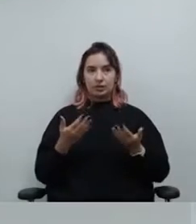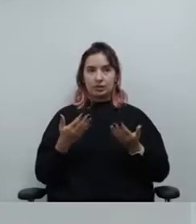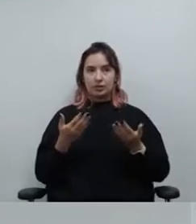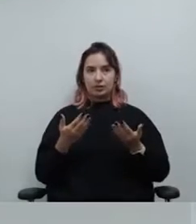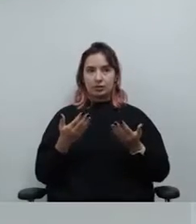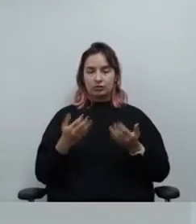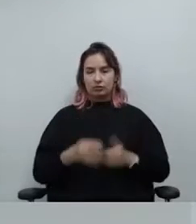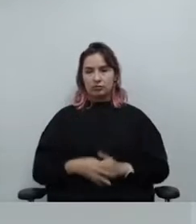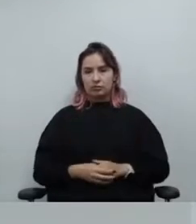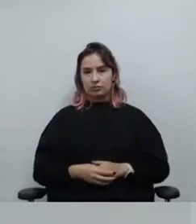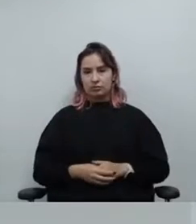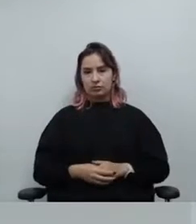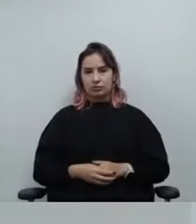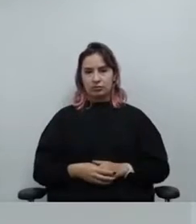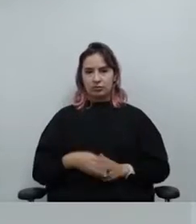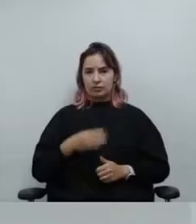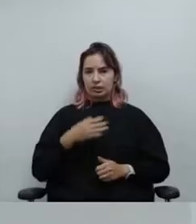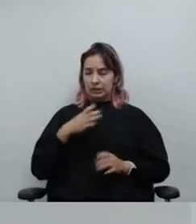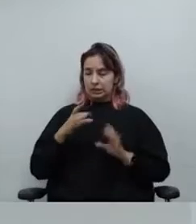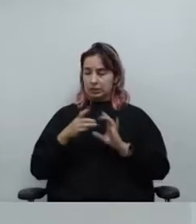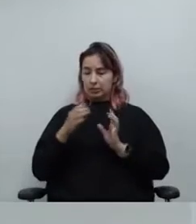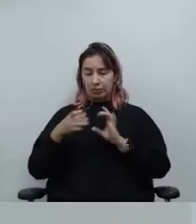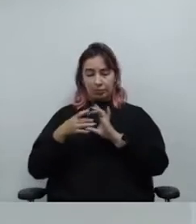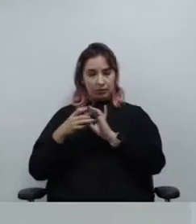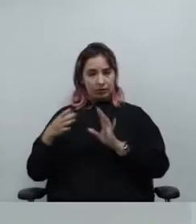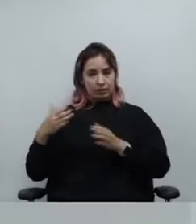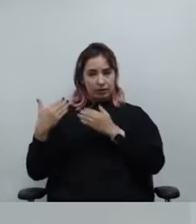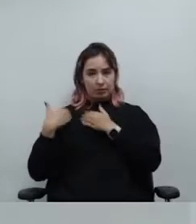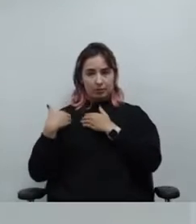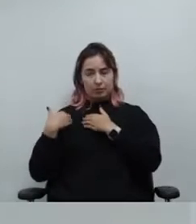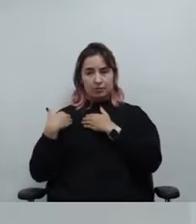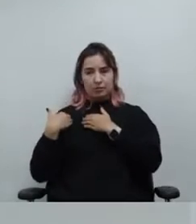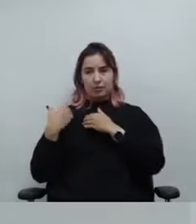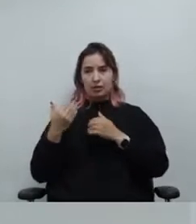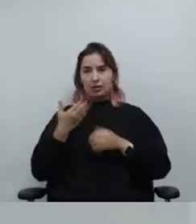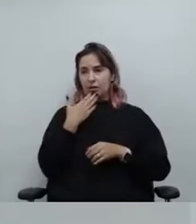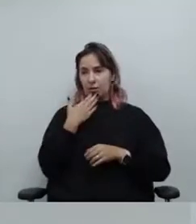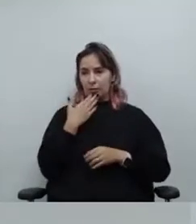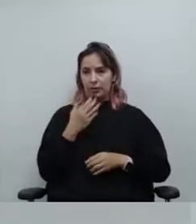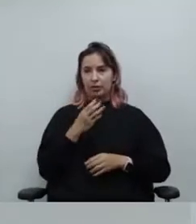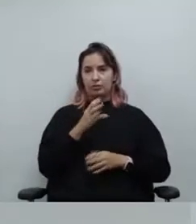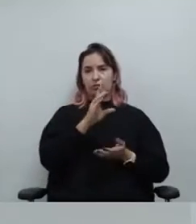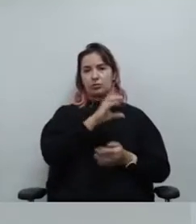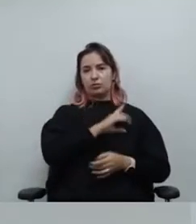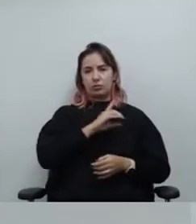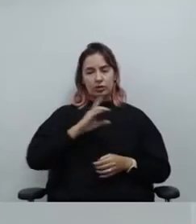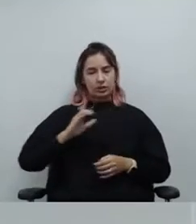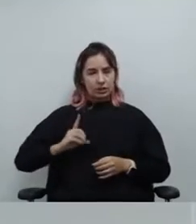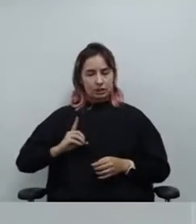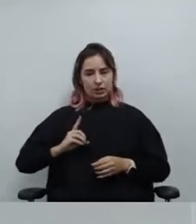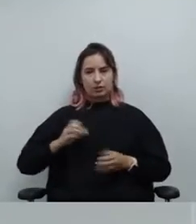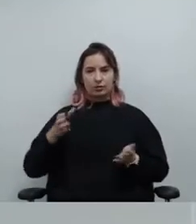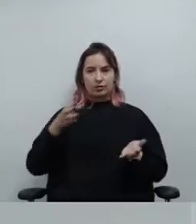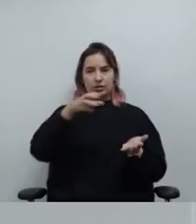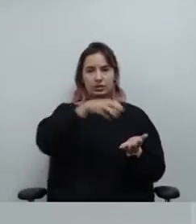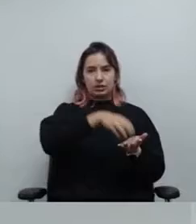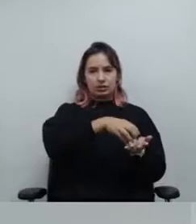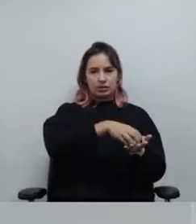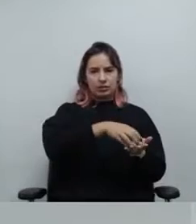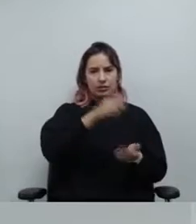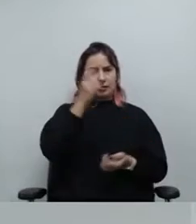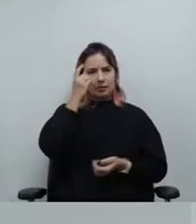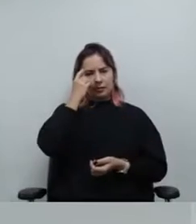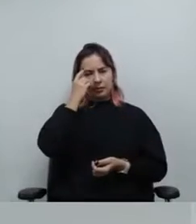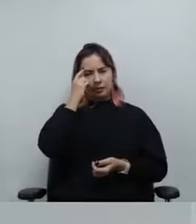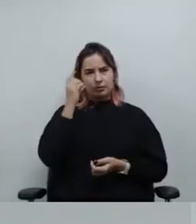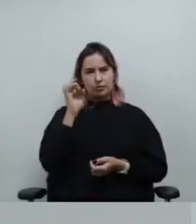não morreu, né, da batata quente, o meu pedido é de uma coordenação centralizada da defensoria, que tem esse papel